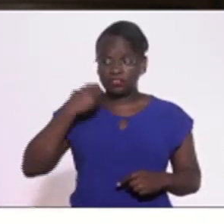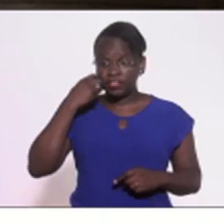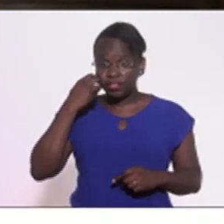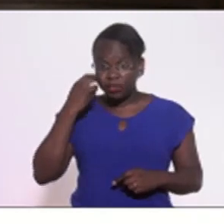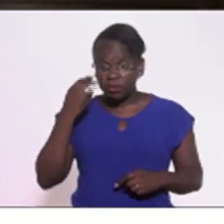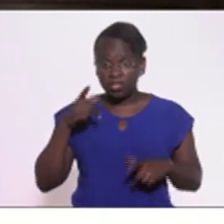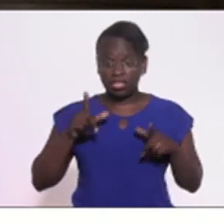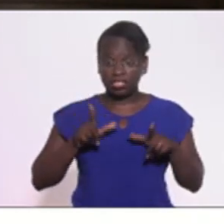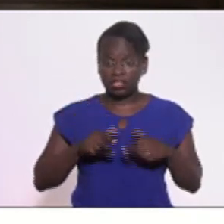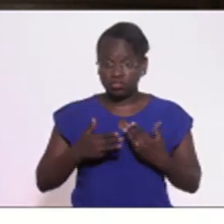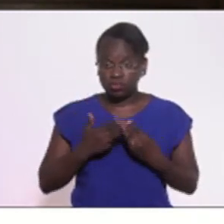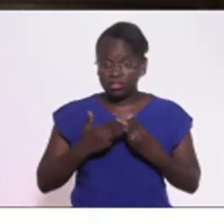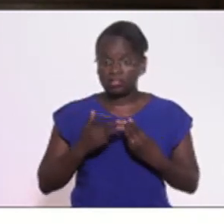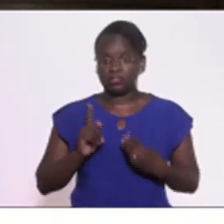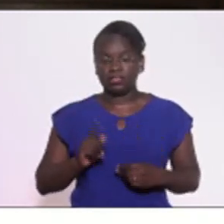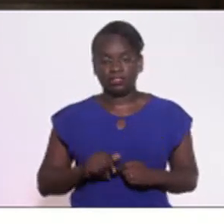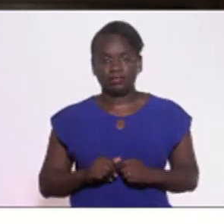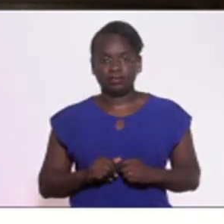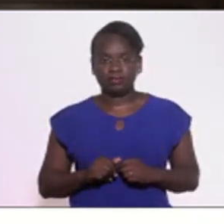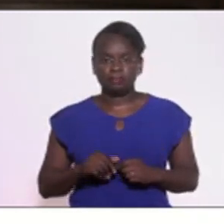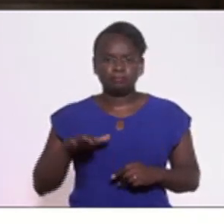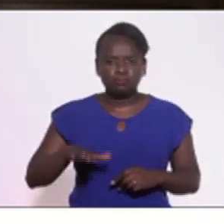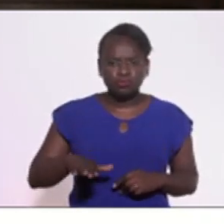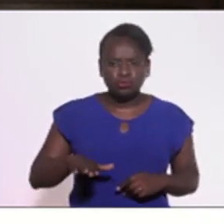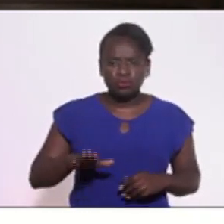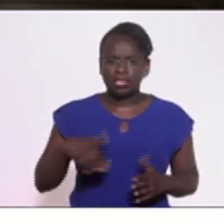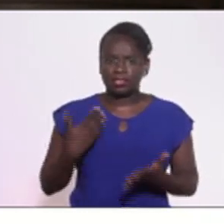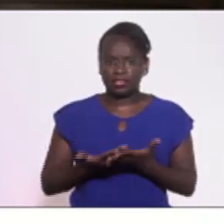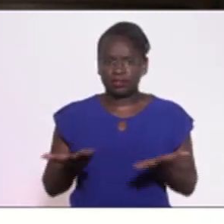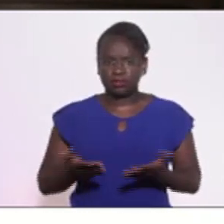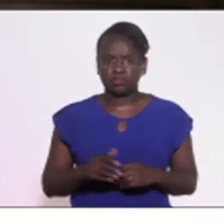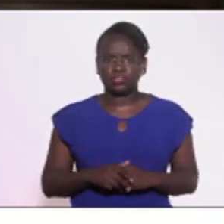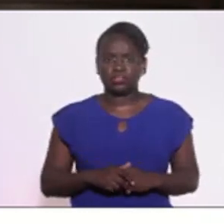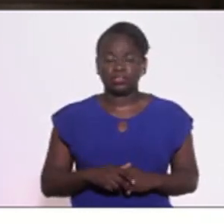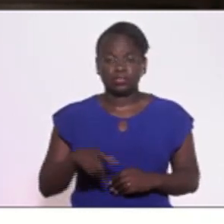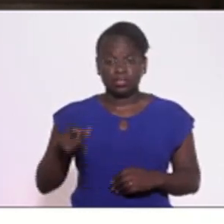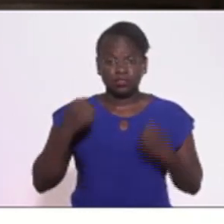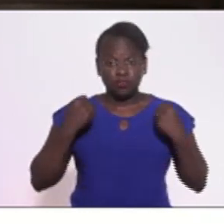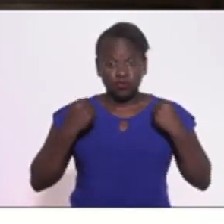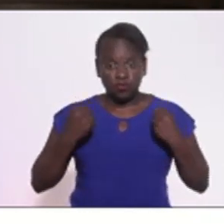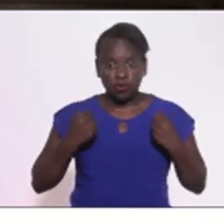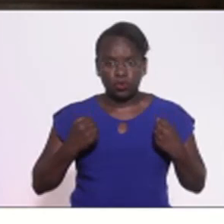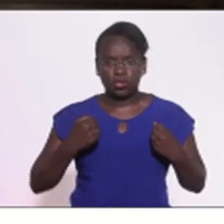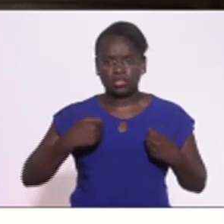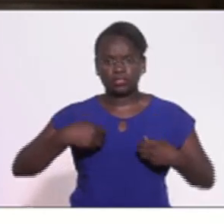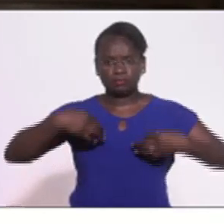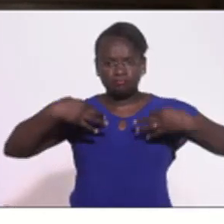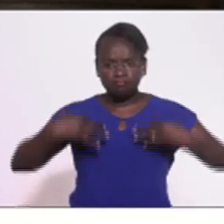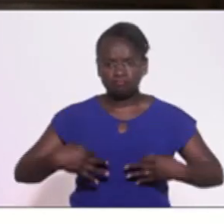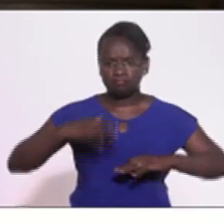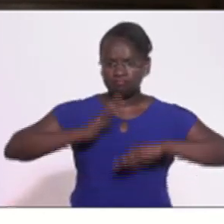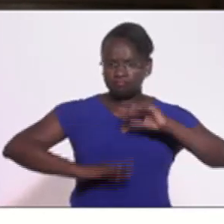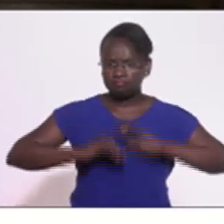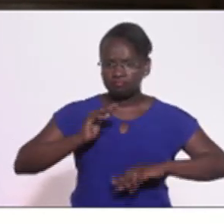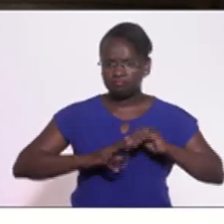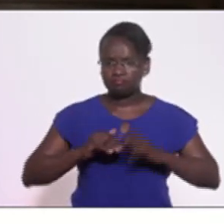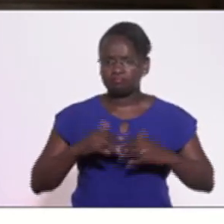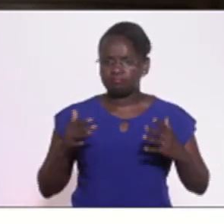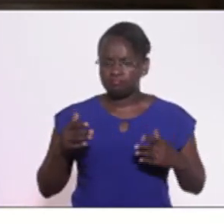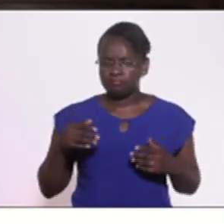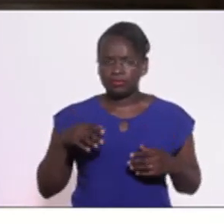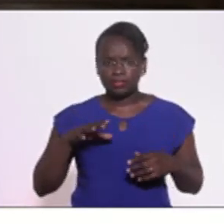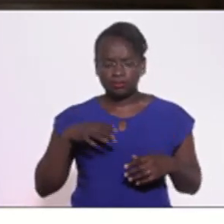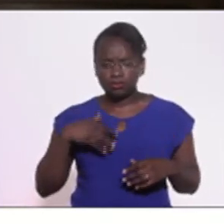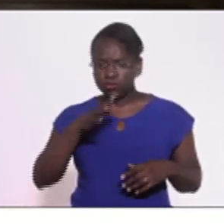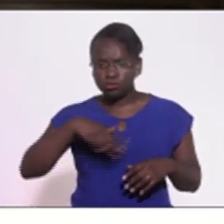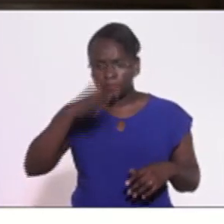de ser judeu, desde muito pequeno. A sua força extrema, a sua competência rara, seu